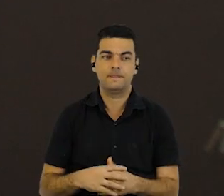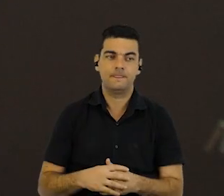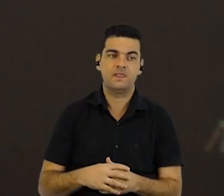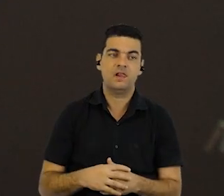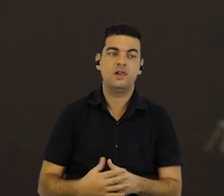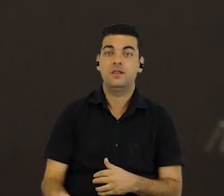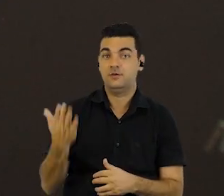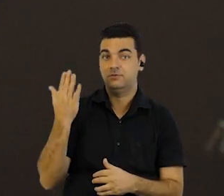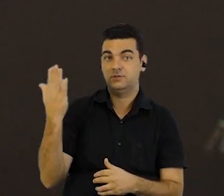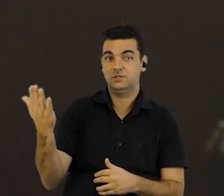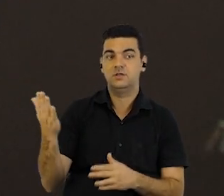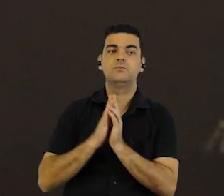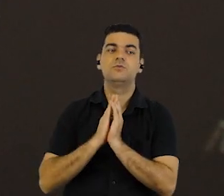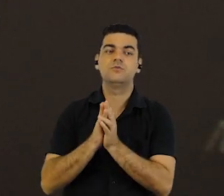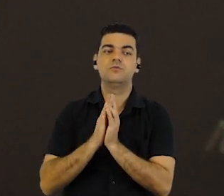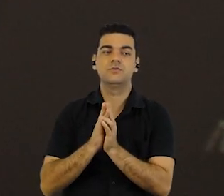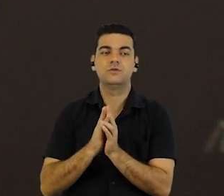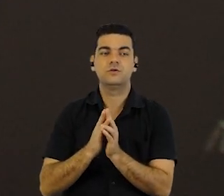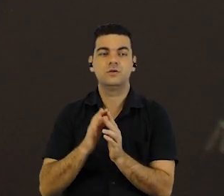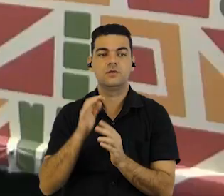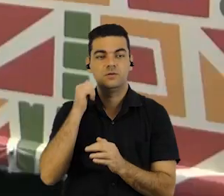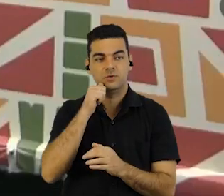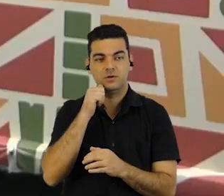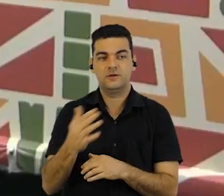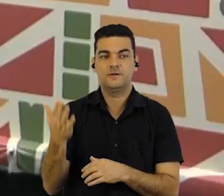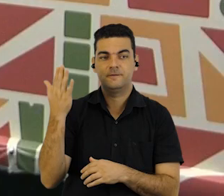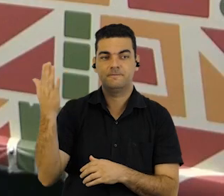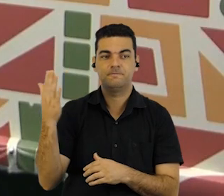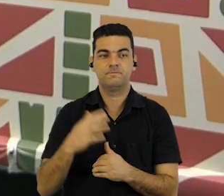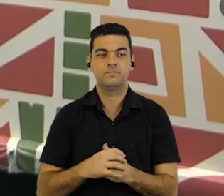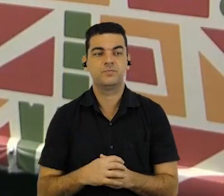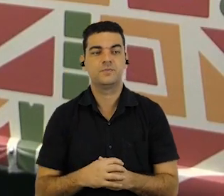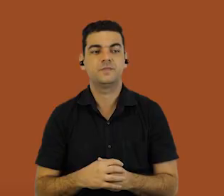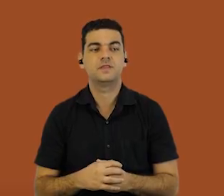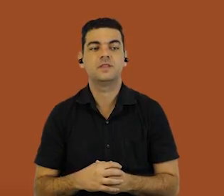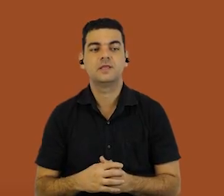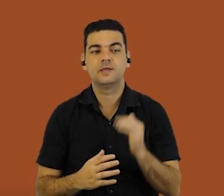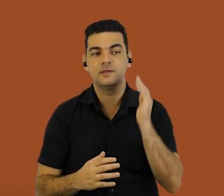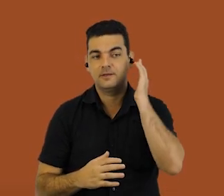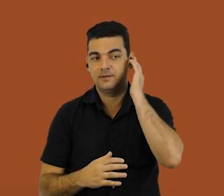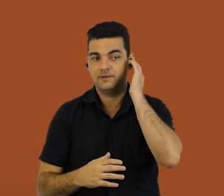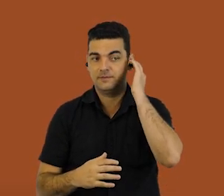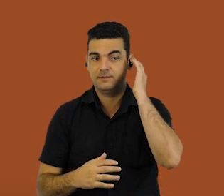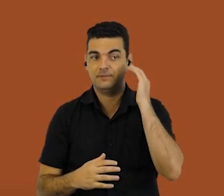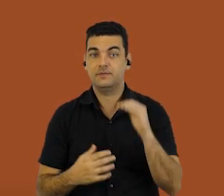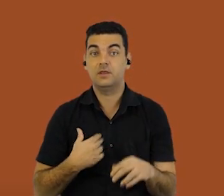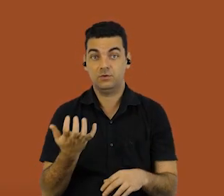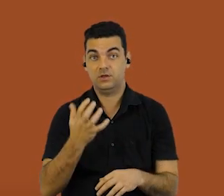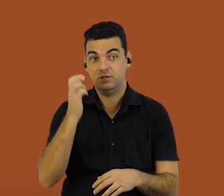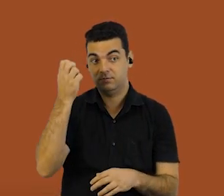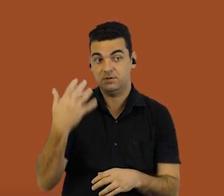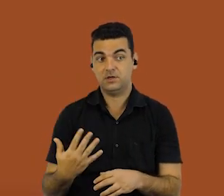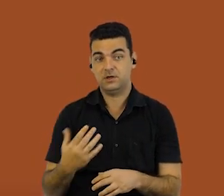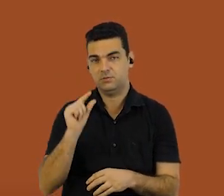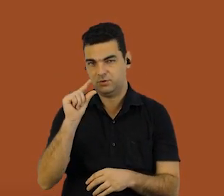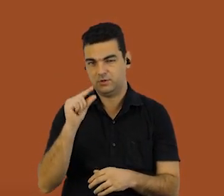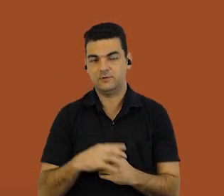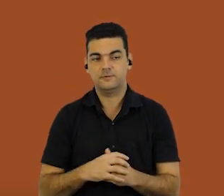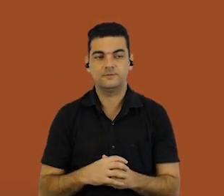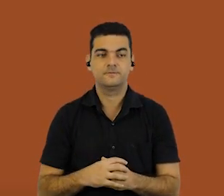suas considerações finais, por gentileza, professora. Eu queria fazer uma colocação pela